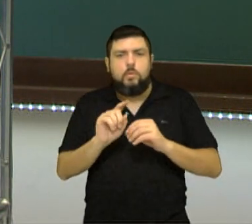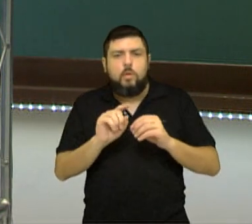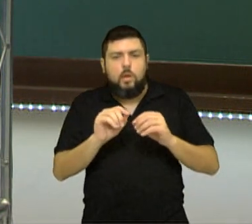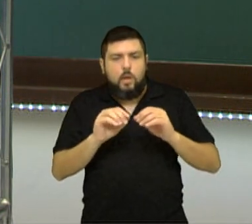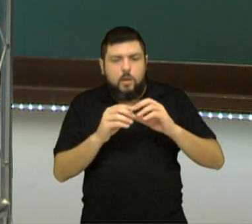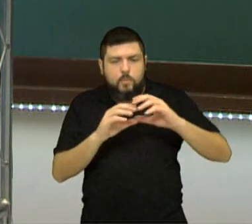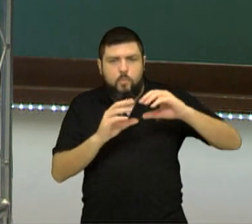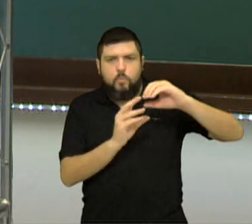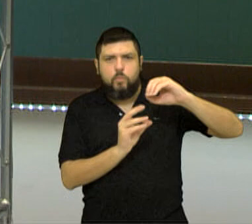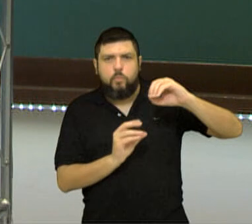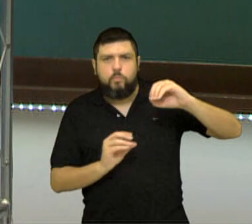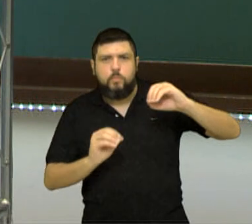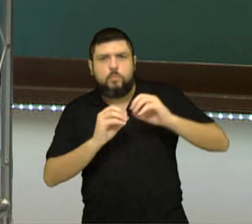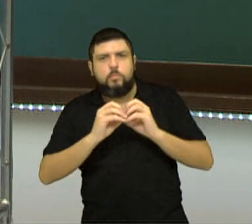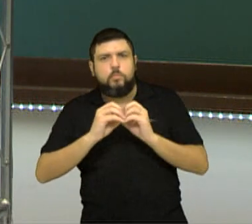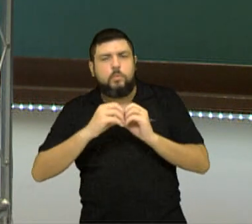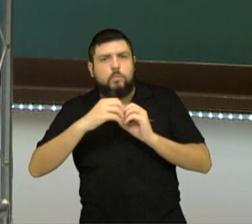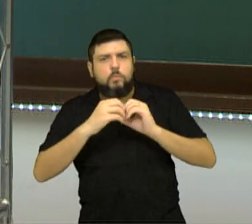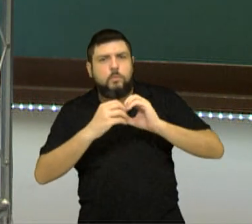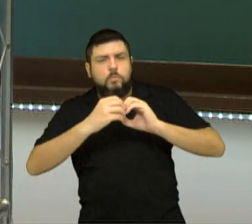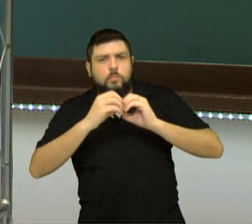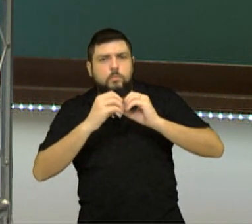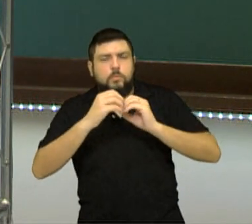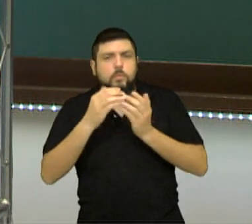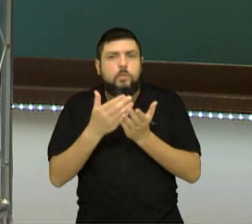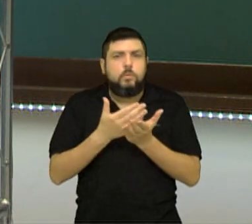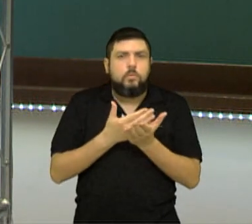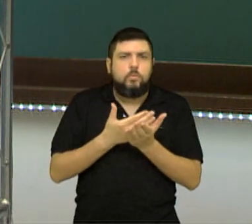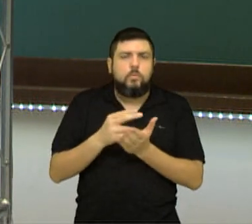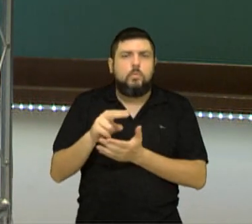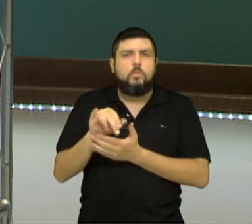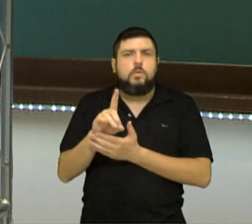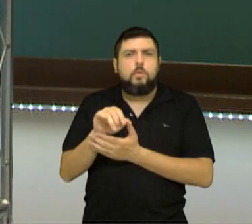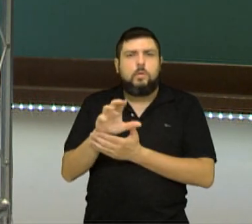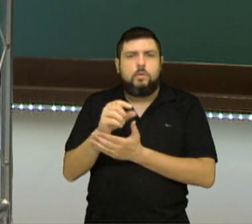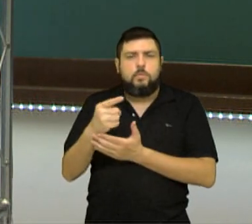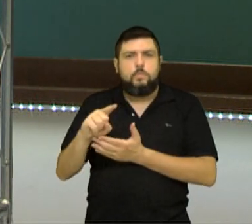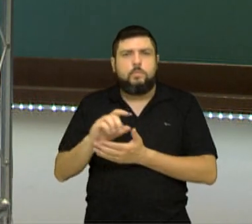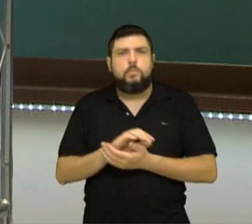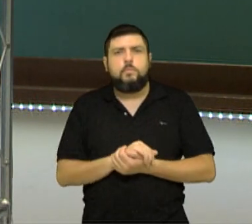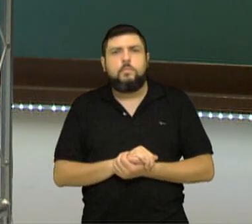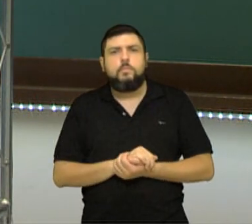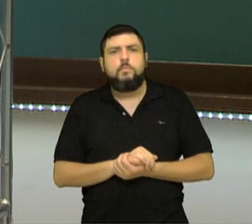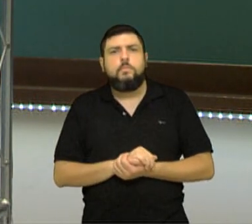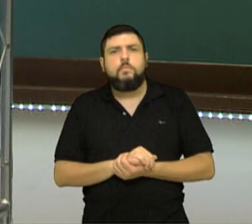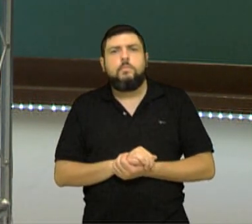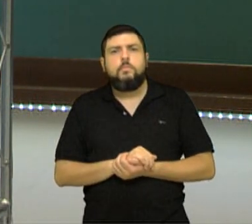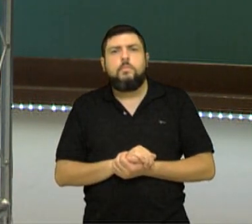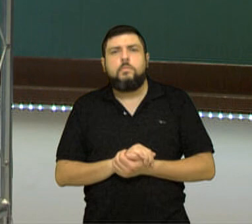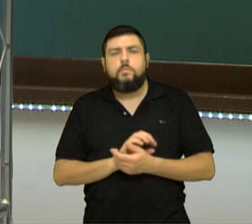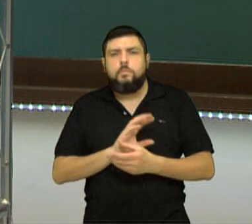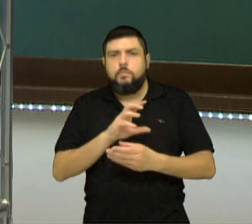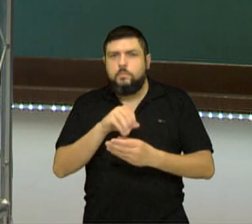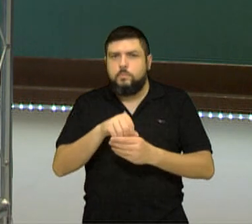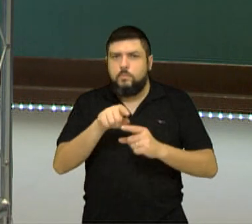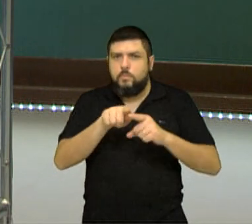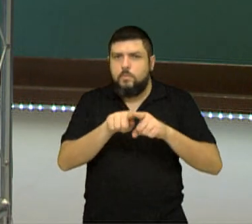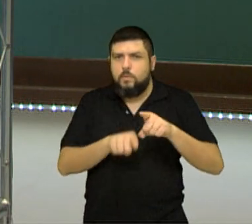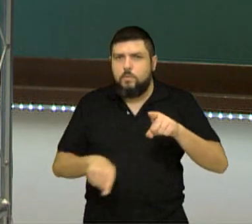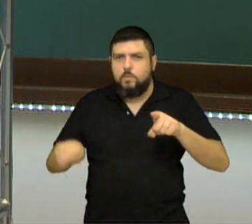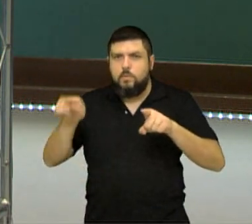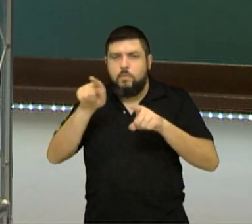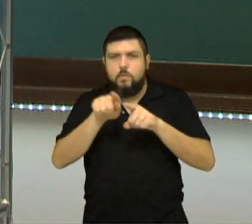ovócito, ela começa o processinho chamado de nidação. Tá? Então, dentro desse ciclo menstrual, nós temos aqui